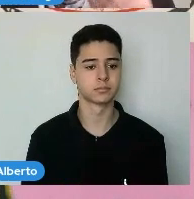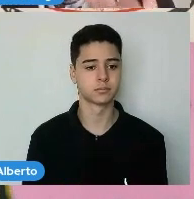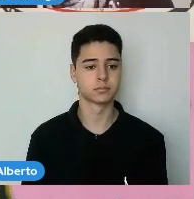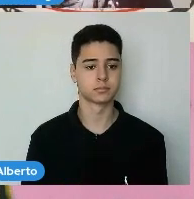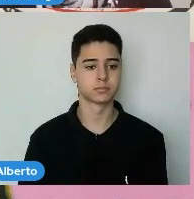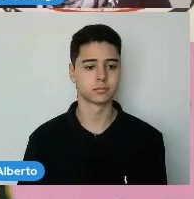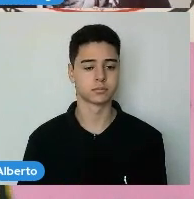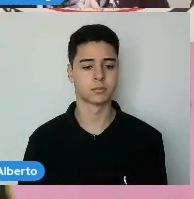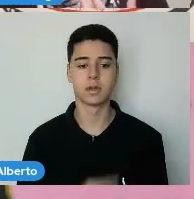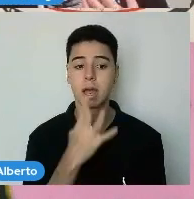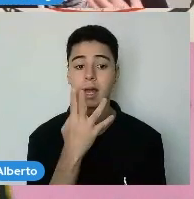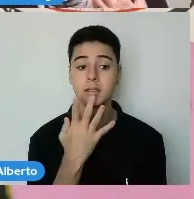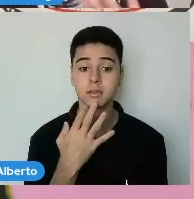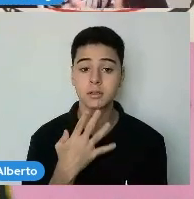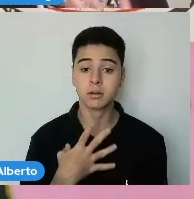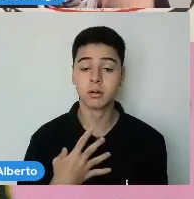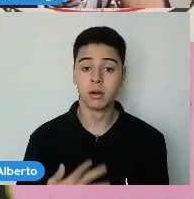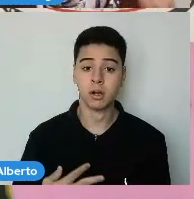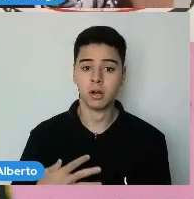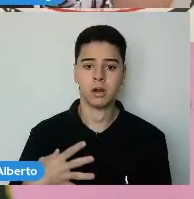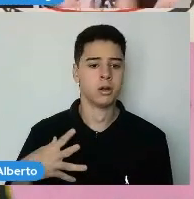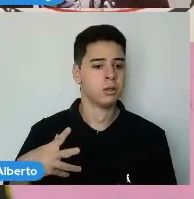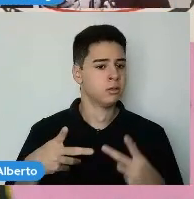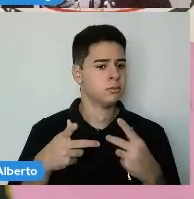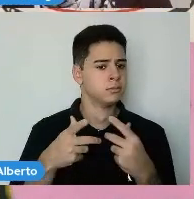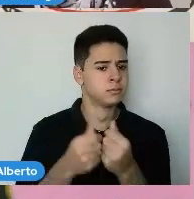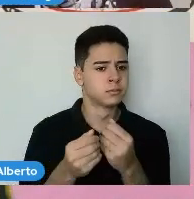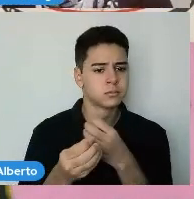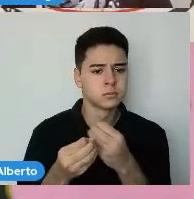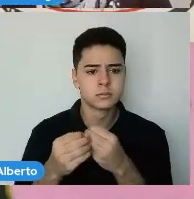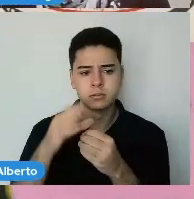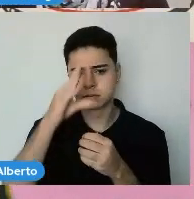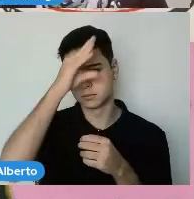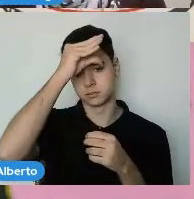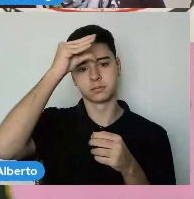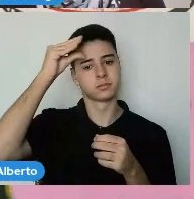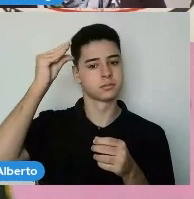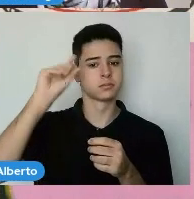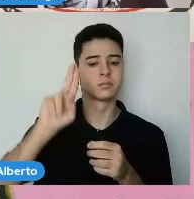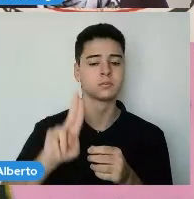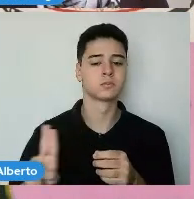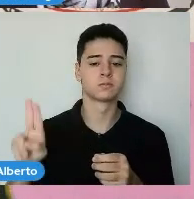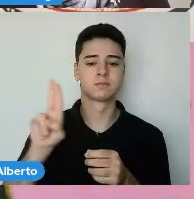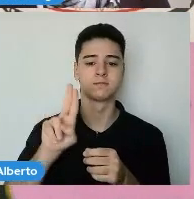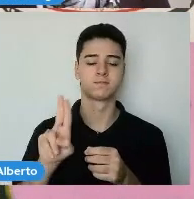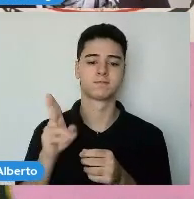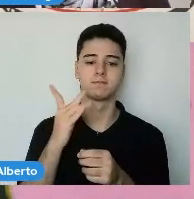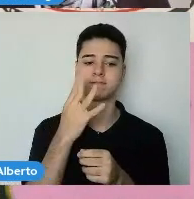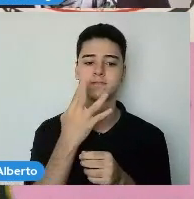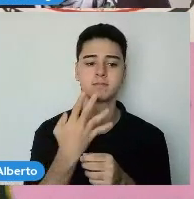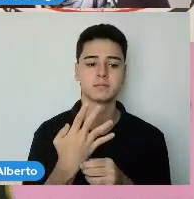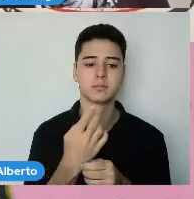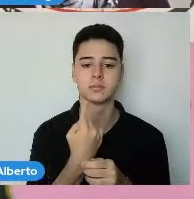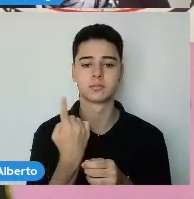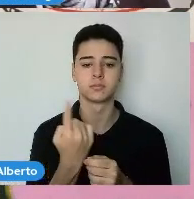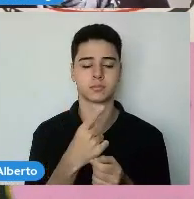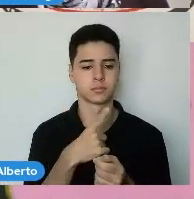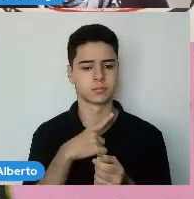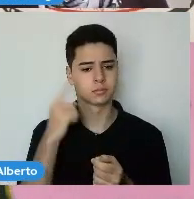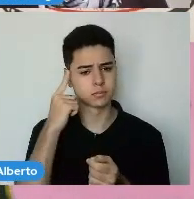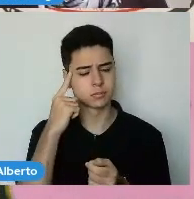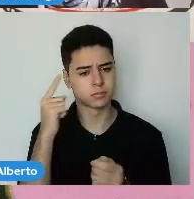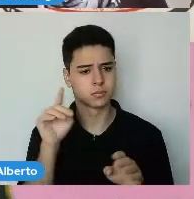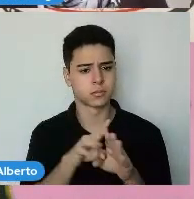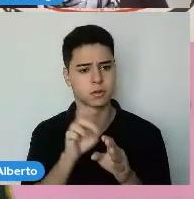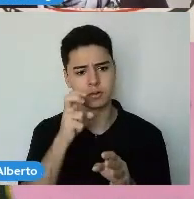às cores do México, né? A maneira como o México utiliza as cores, né? A gente tem a referência muito